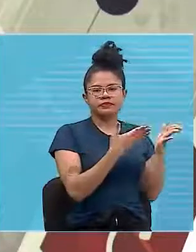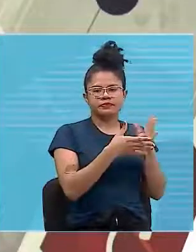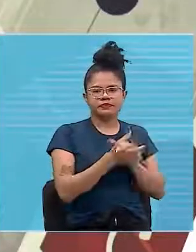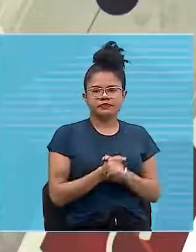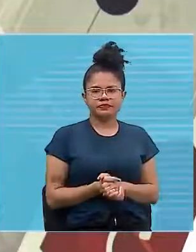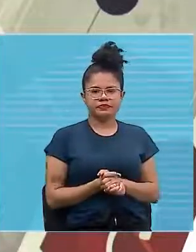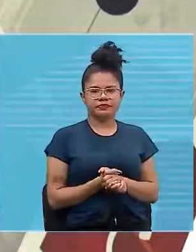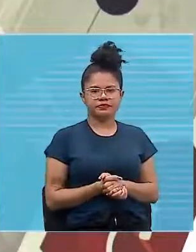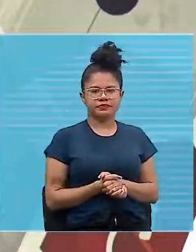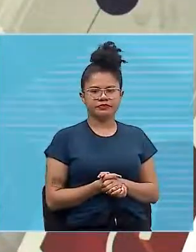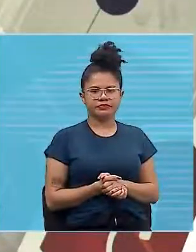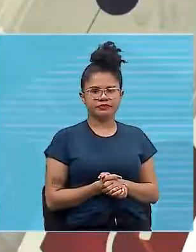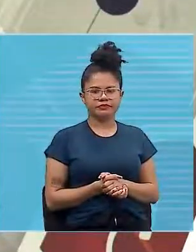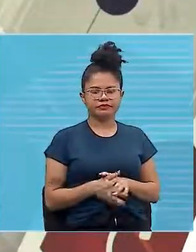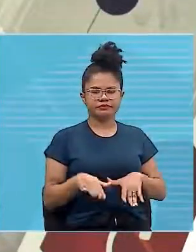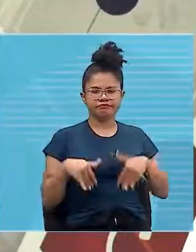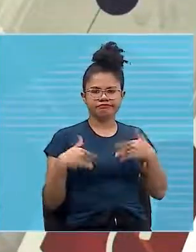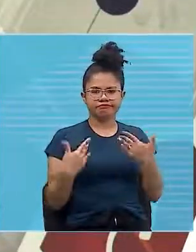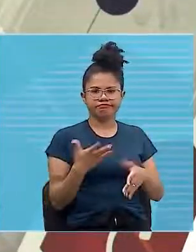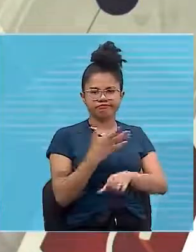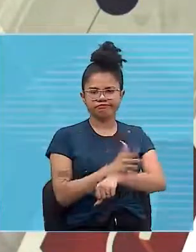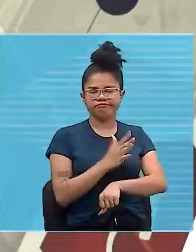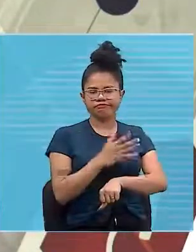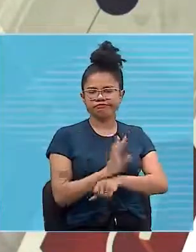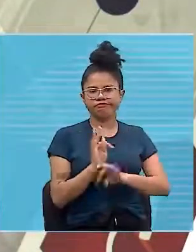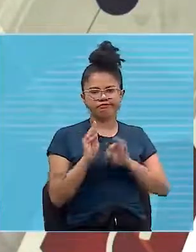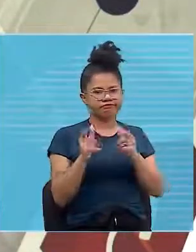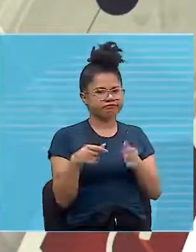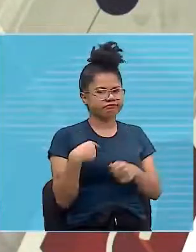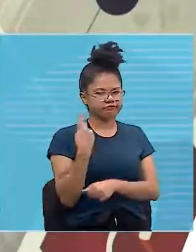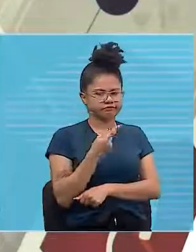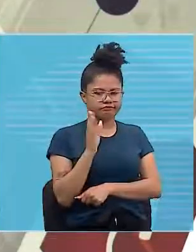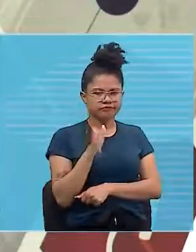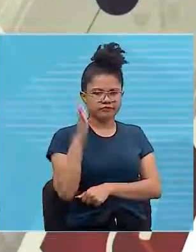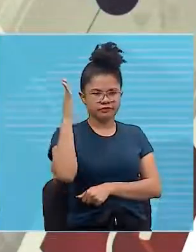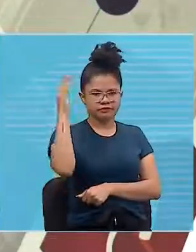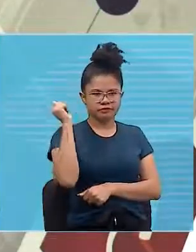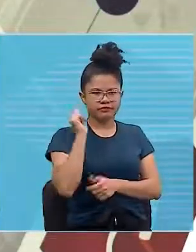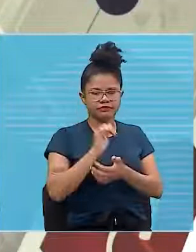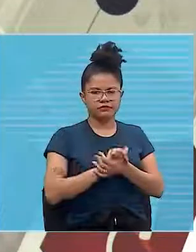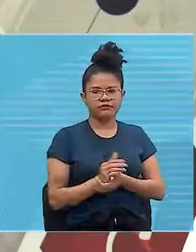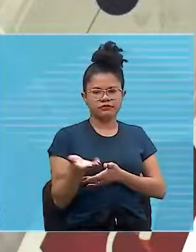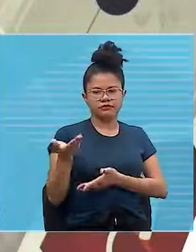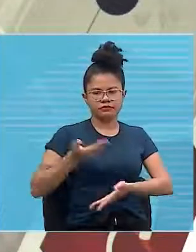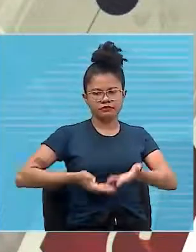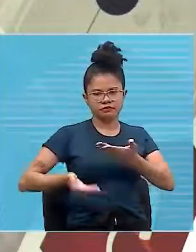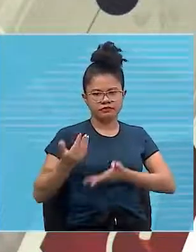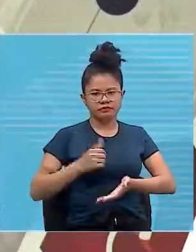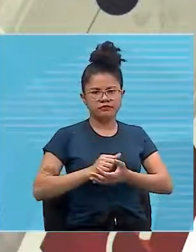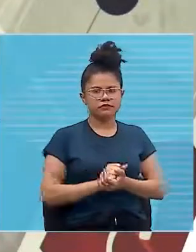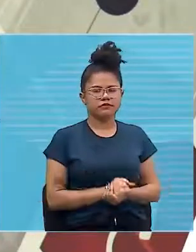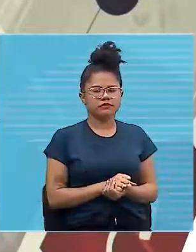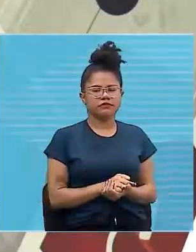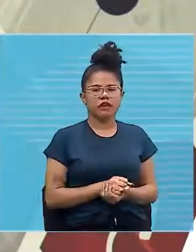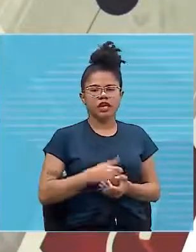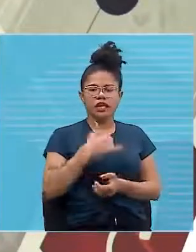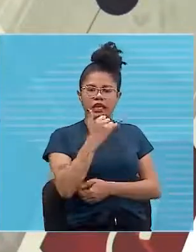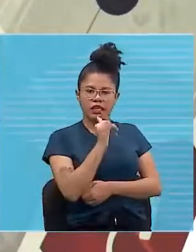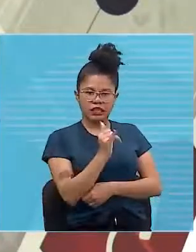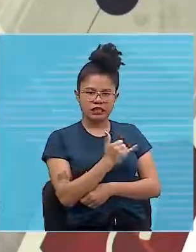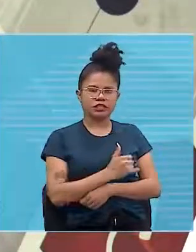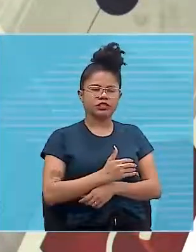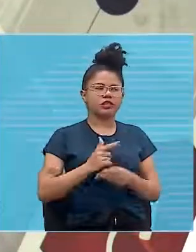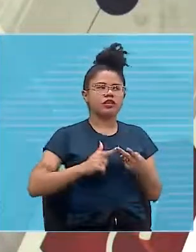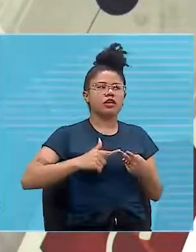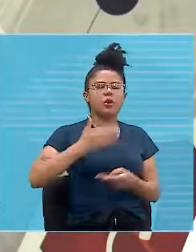mesmo vai ser colocar em prática tudo aquilo que a gente já tem visto a respeito de energia e os